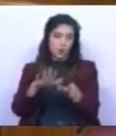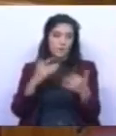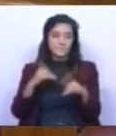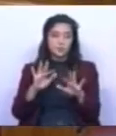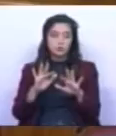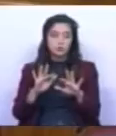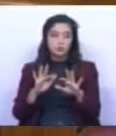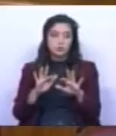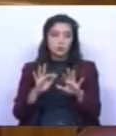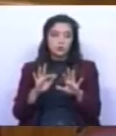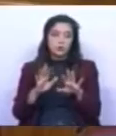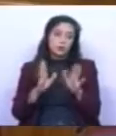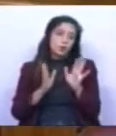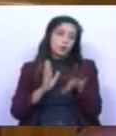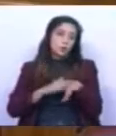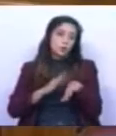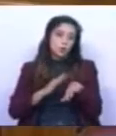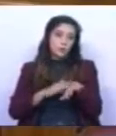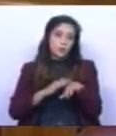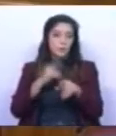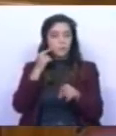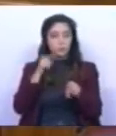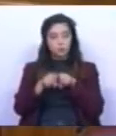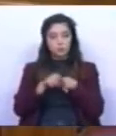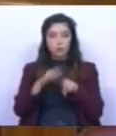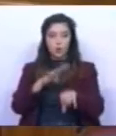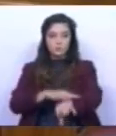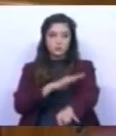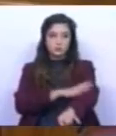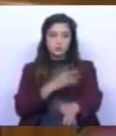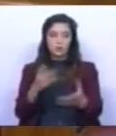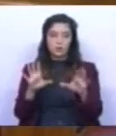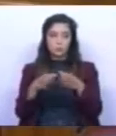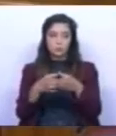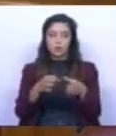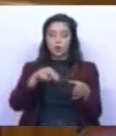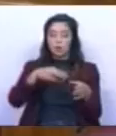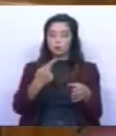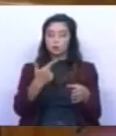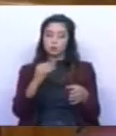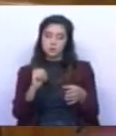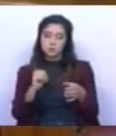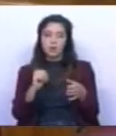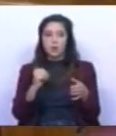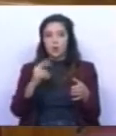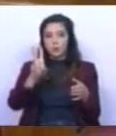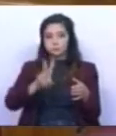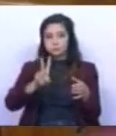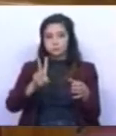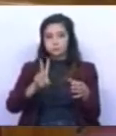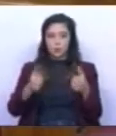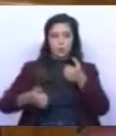por razões político-administrativas, encontra-se integrada numa NUTS 2, classificada como